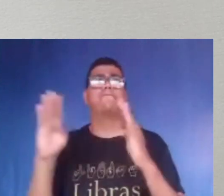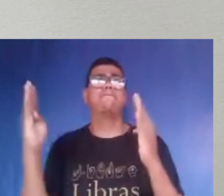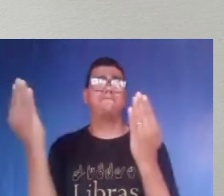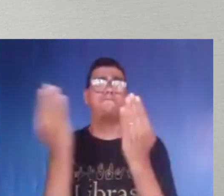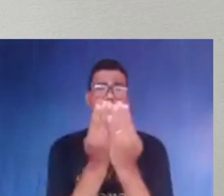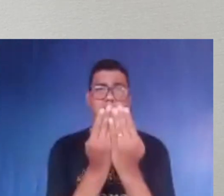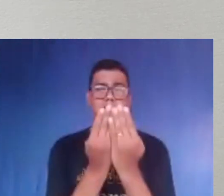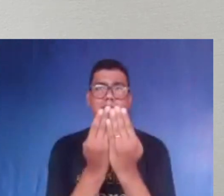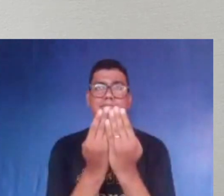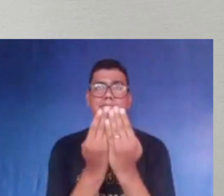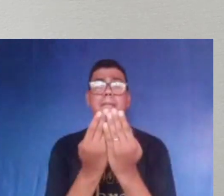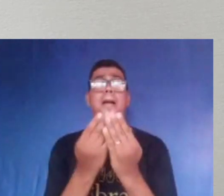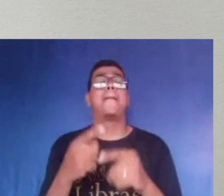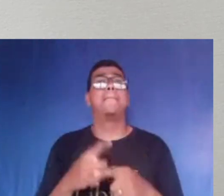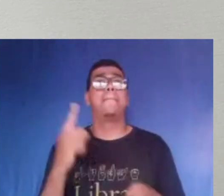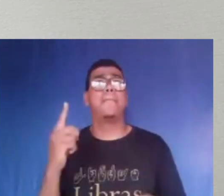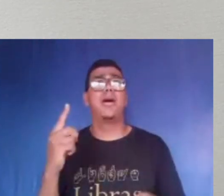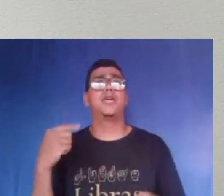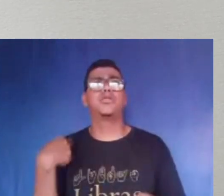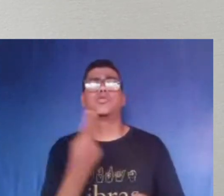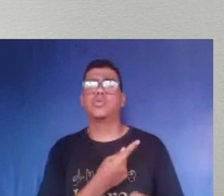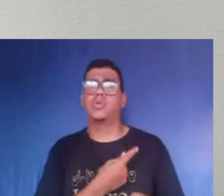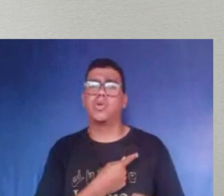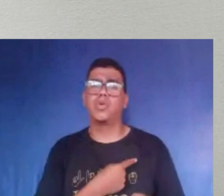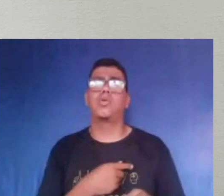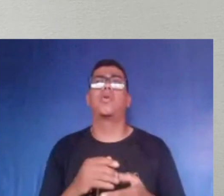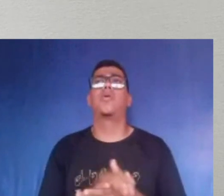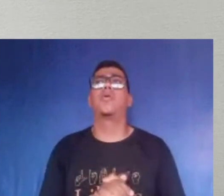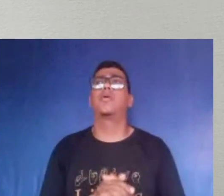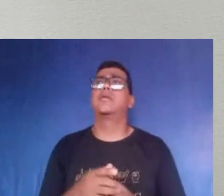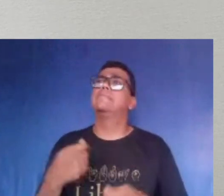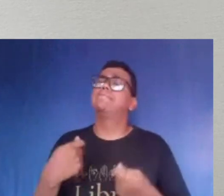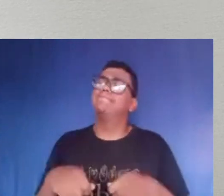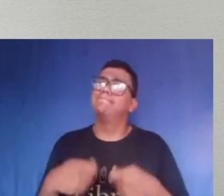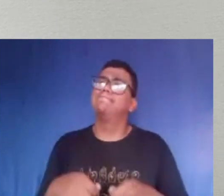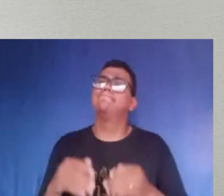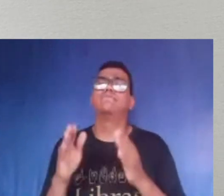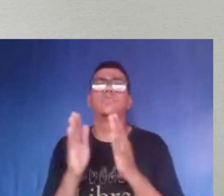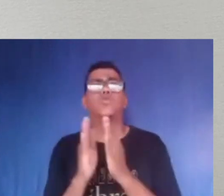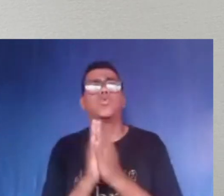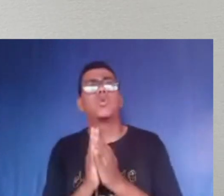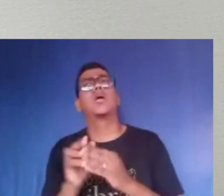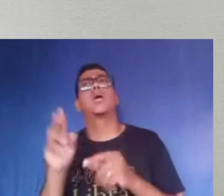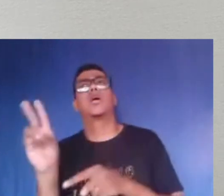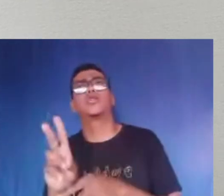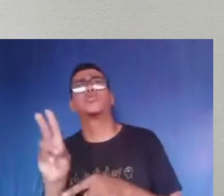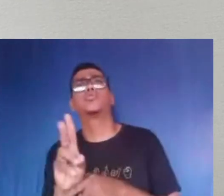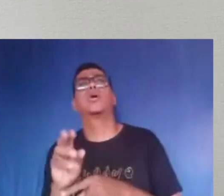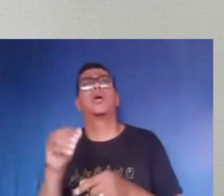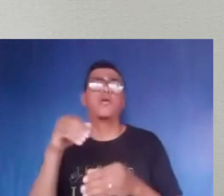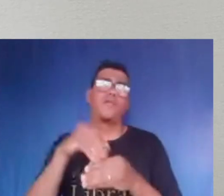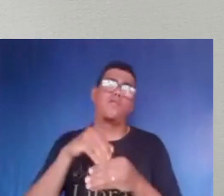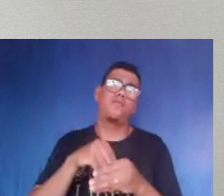igreja espalhada nos confins da terra, que é o serviço essencial a partir do seu trabalho de apoio mútuo, de acompanhamento,